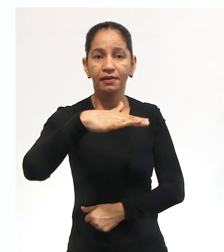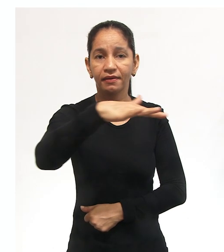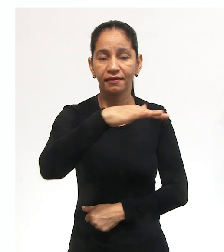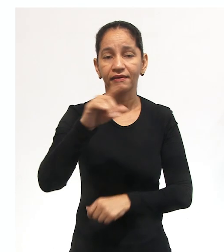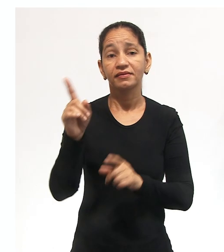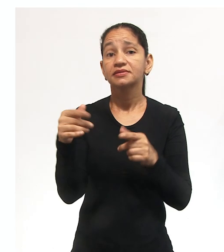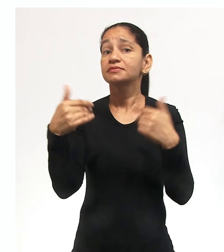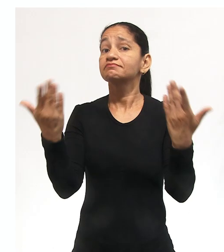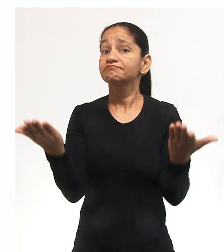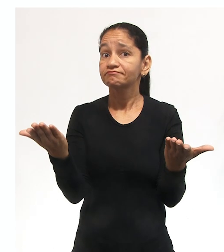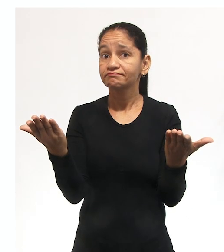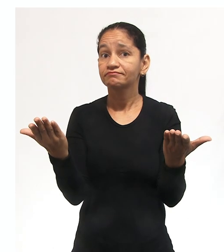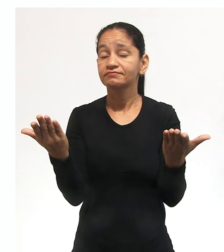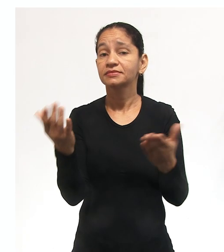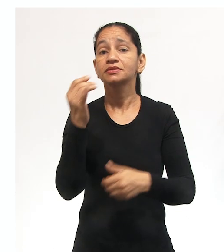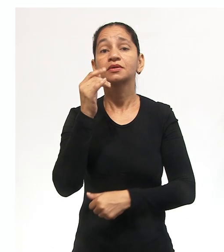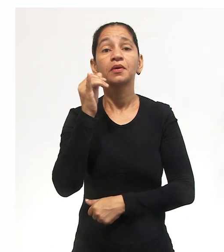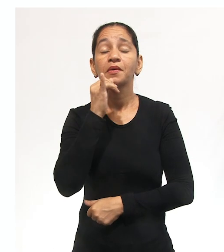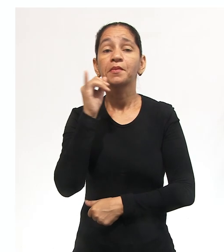ser